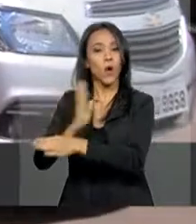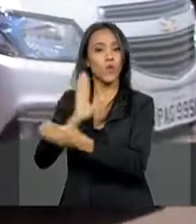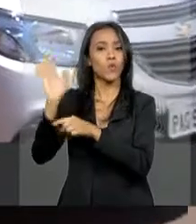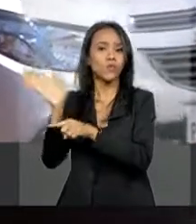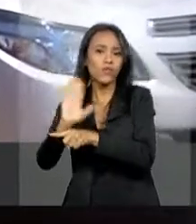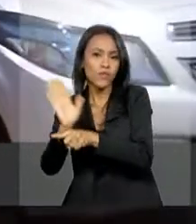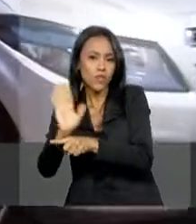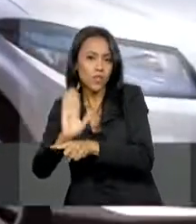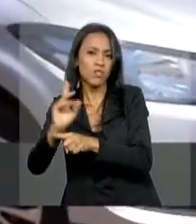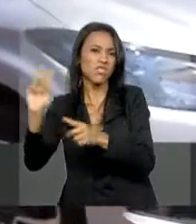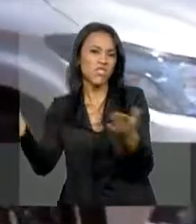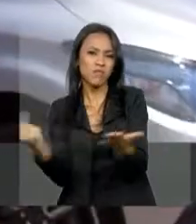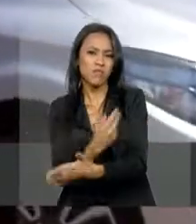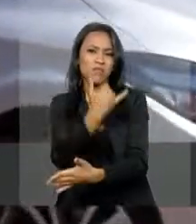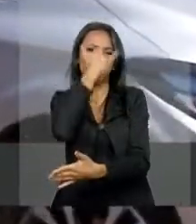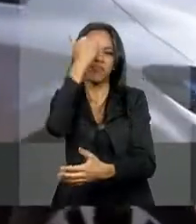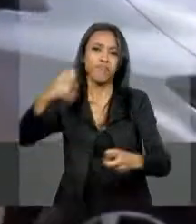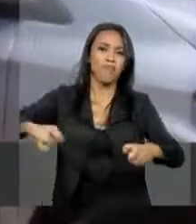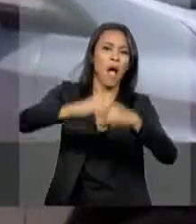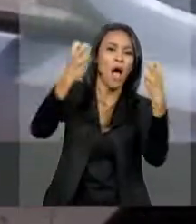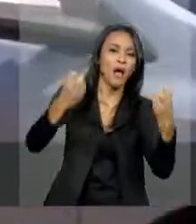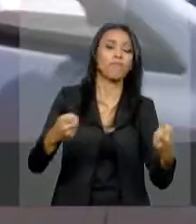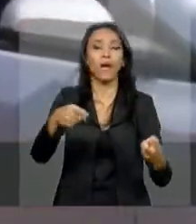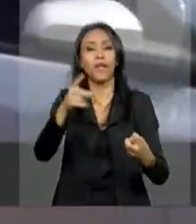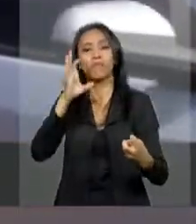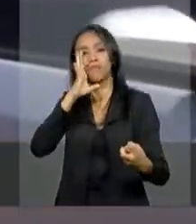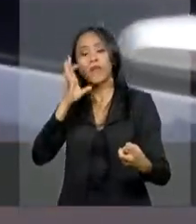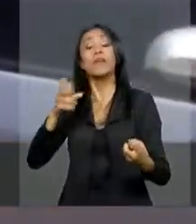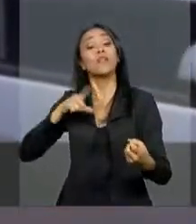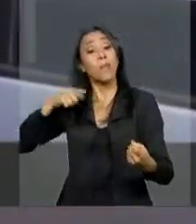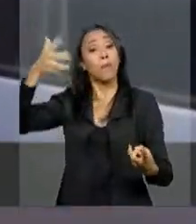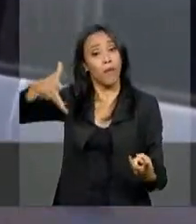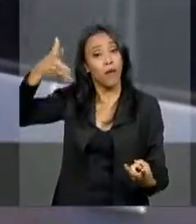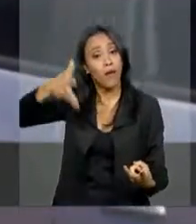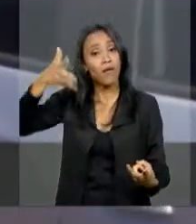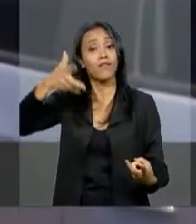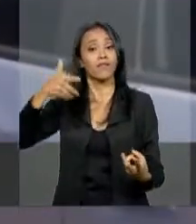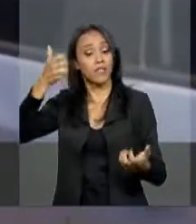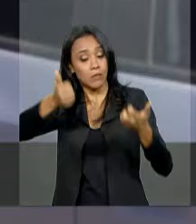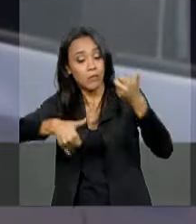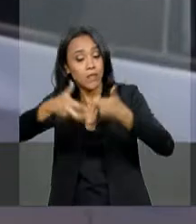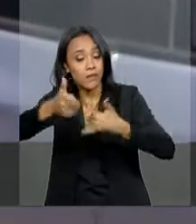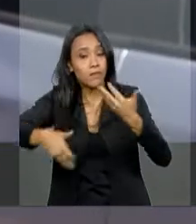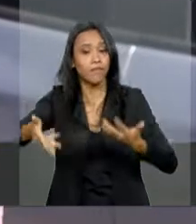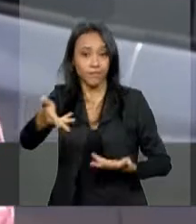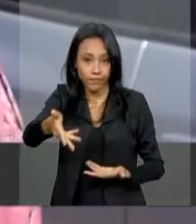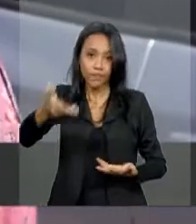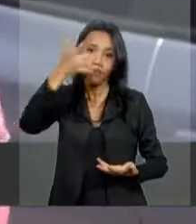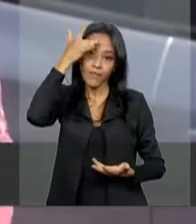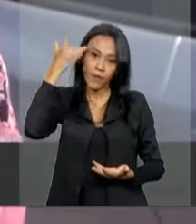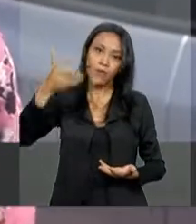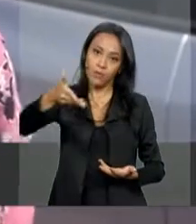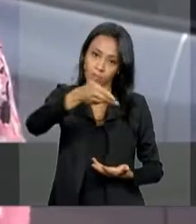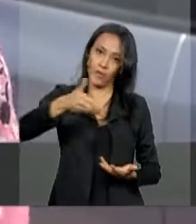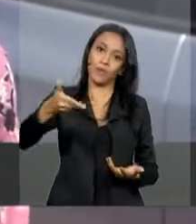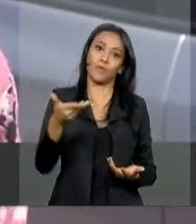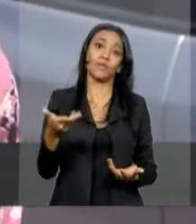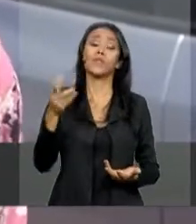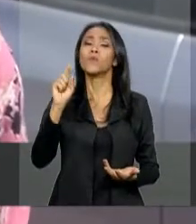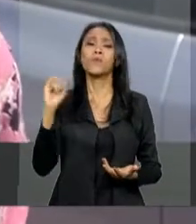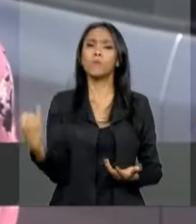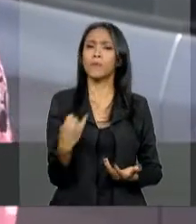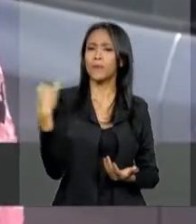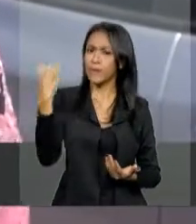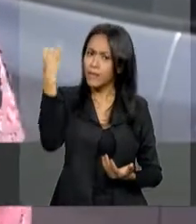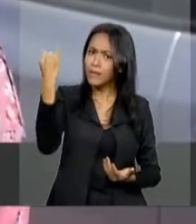acidentes em rodovias e também é dado uma pequena palestra, uma conversa de agentes da Polícia Rodoviária Federal com esses motoristas sobre a